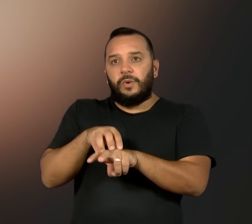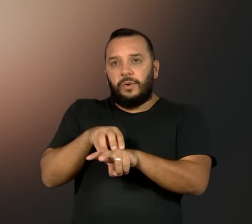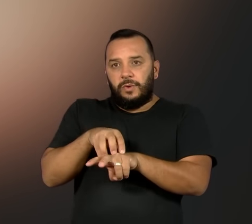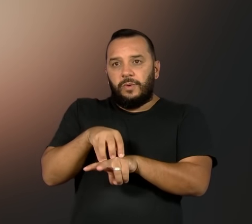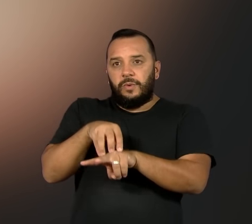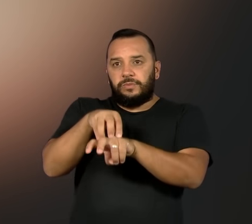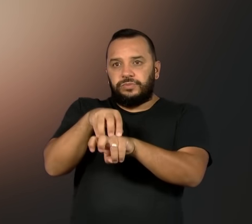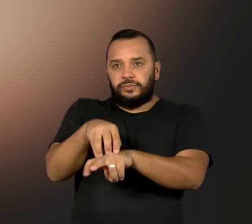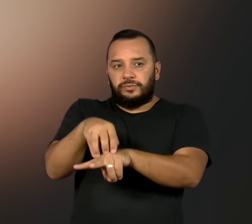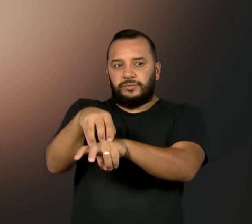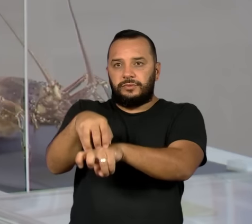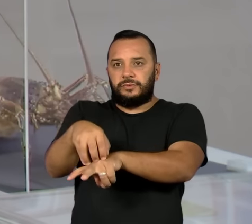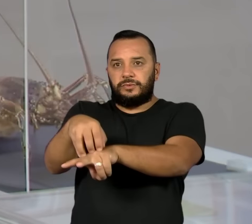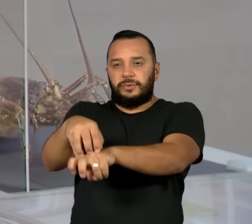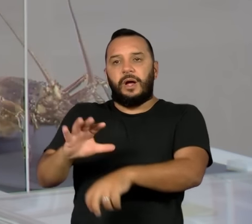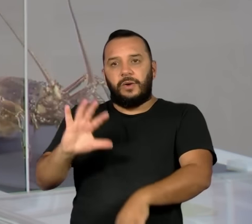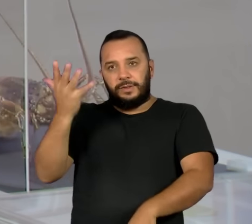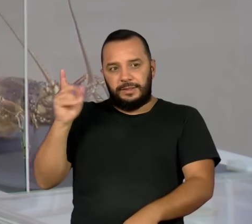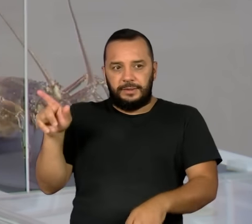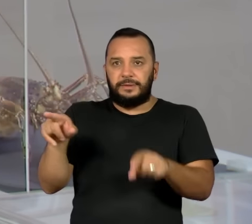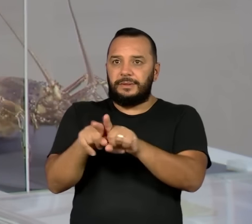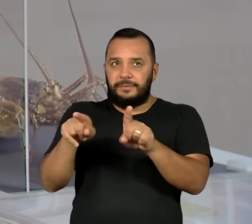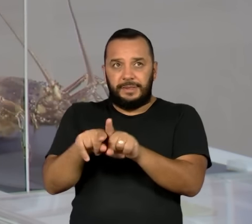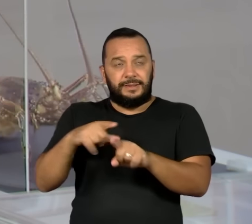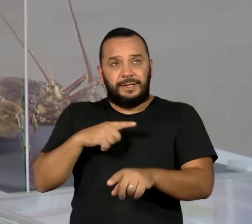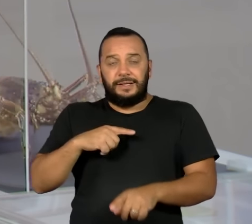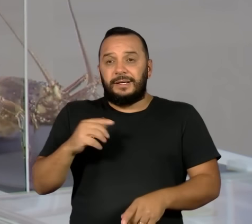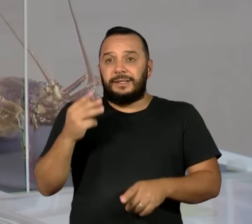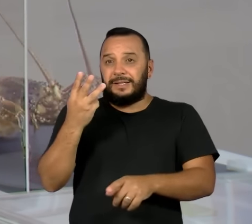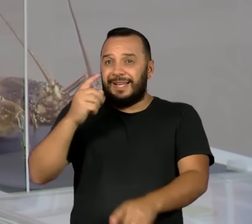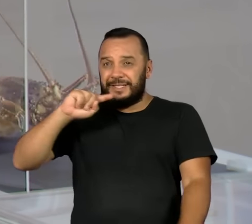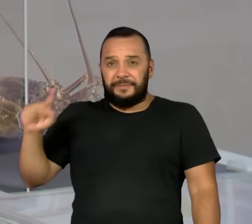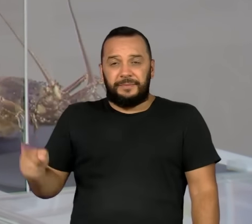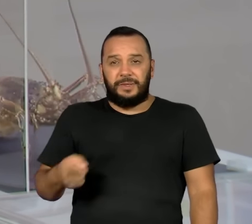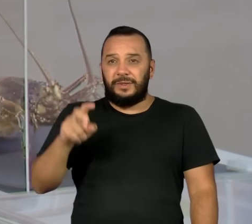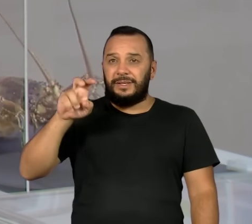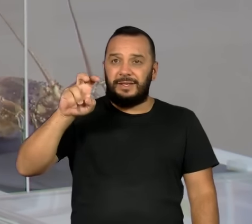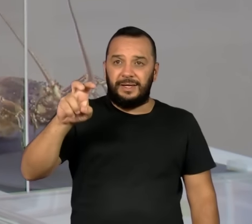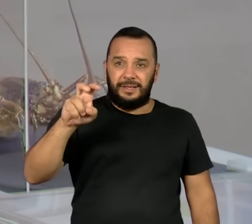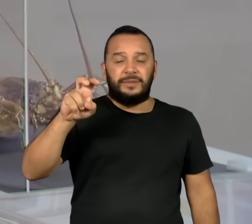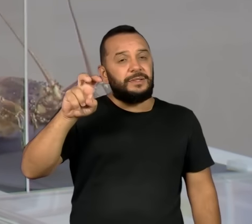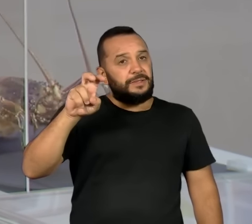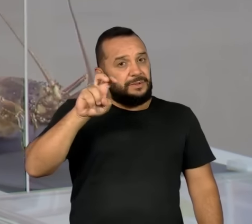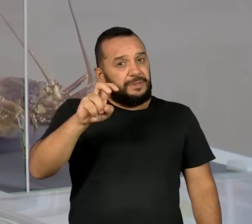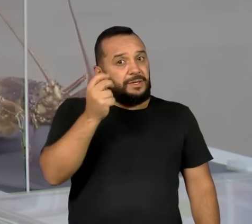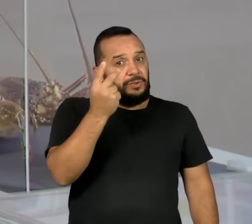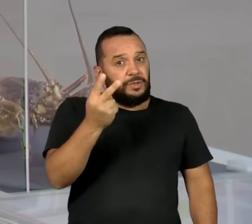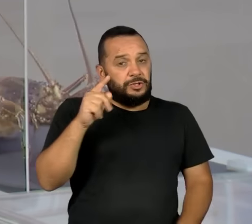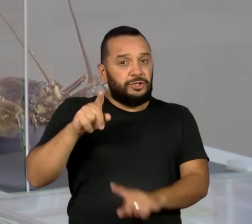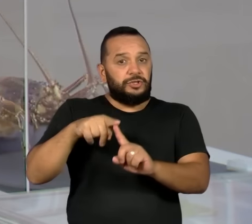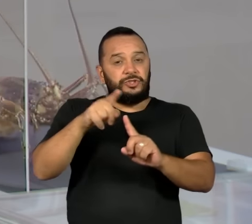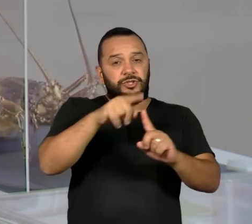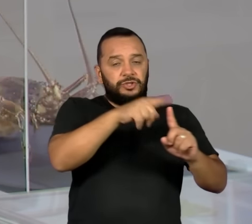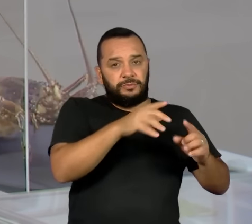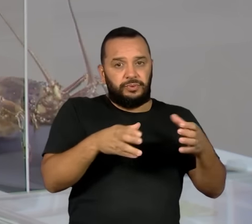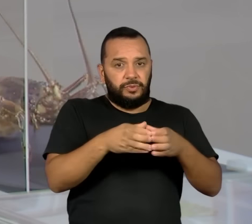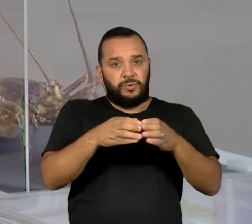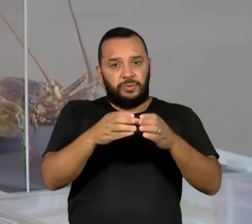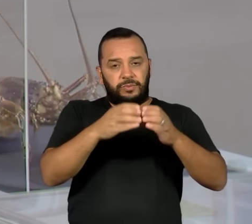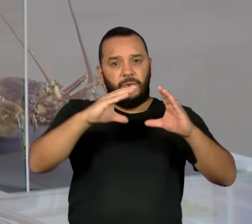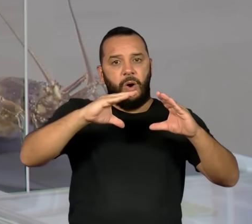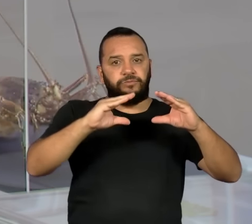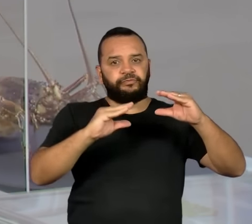atualmente nós temos 3.552 espécies de moluscos no Brasil, e esse é o primeiro passo para a gente conseguir,